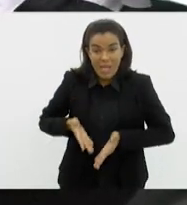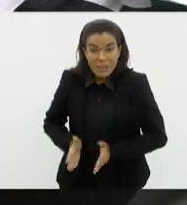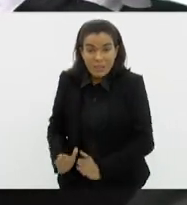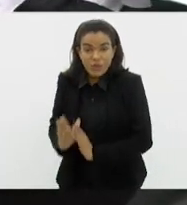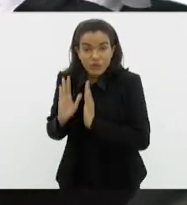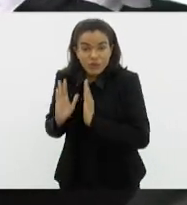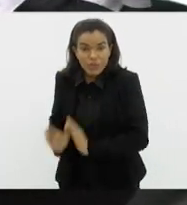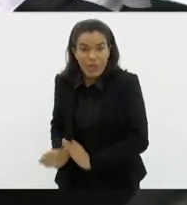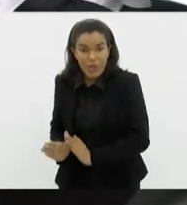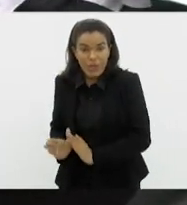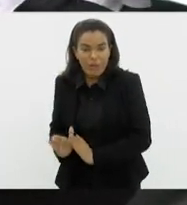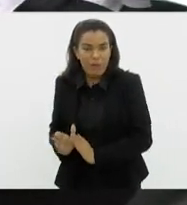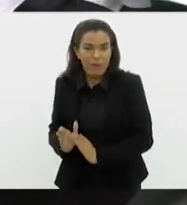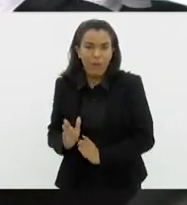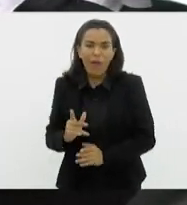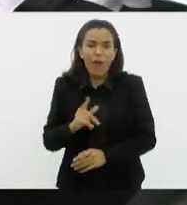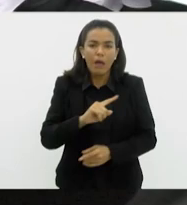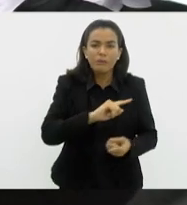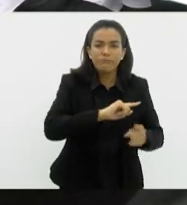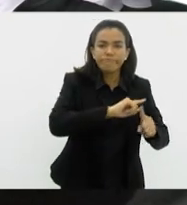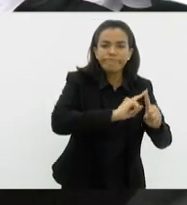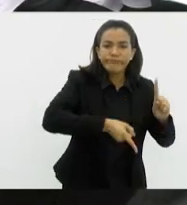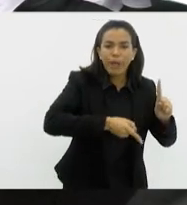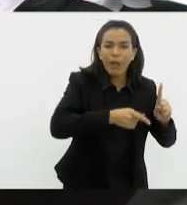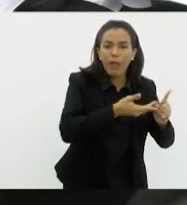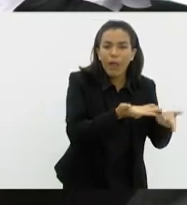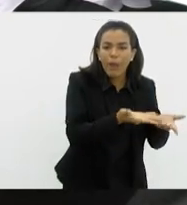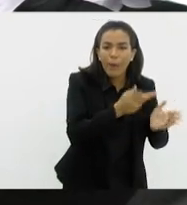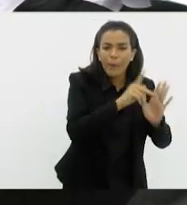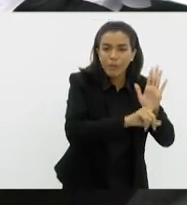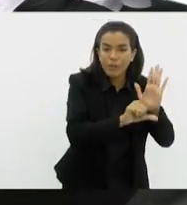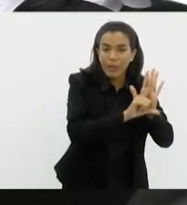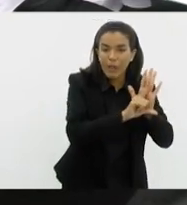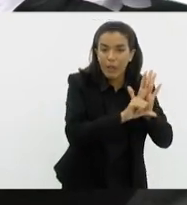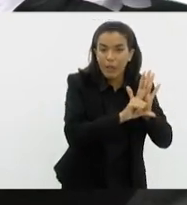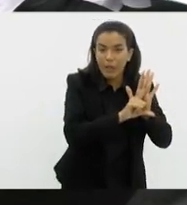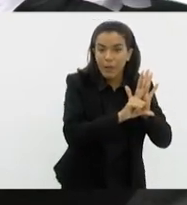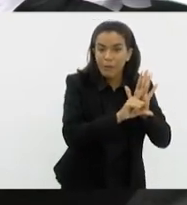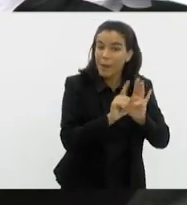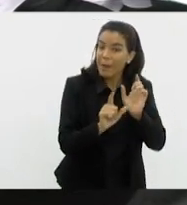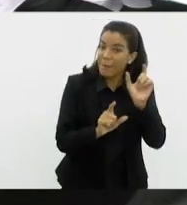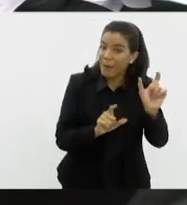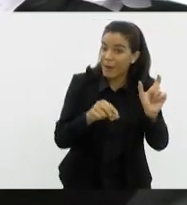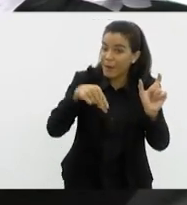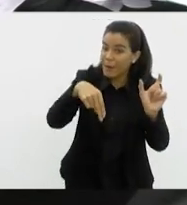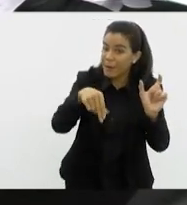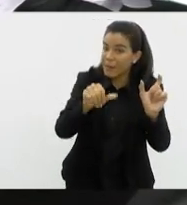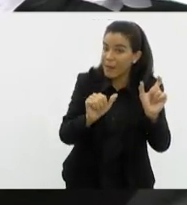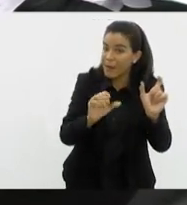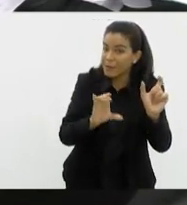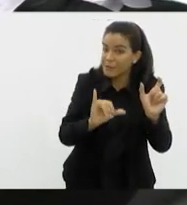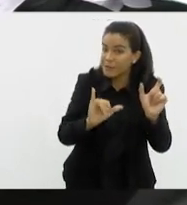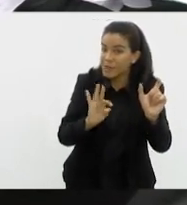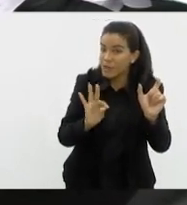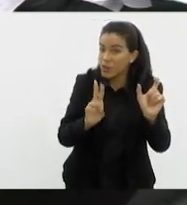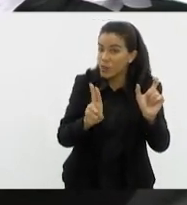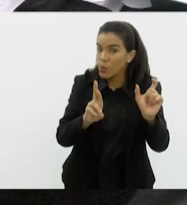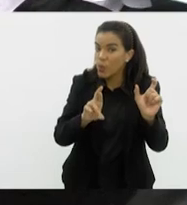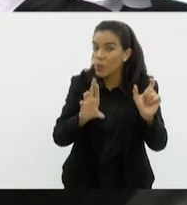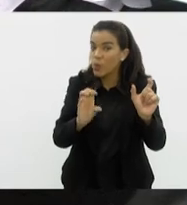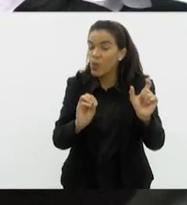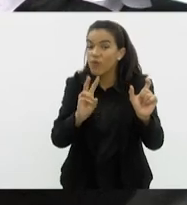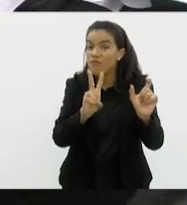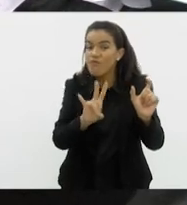gente poderia botar o recém-nascido ou bebê mantendo o nascituro, pô. Exato. Entendeu? Então,